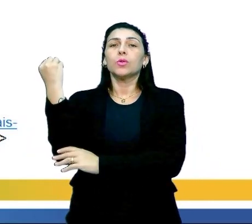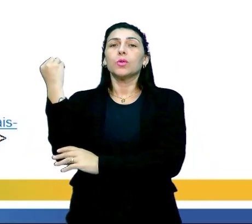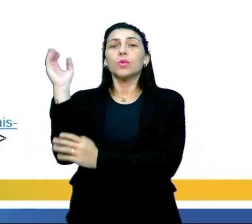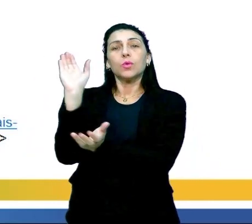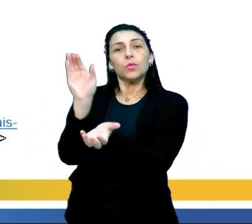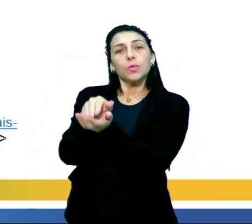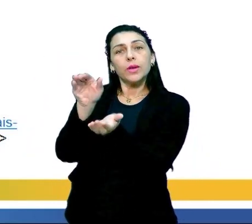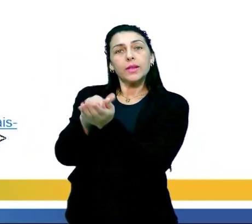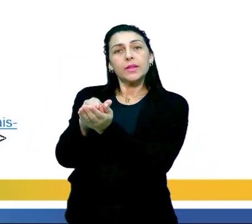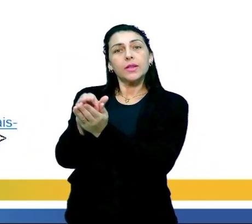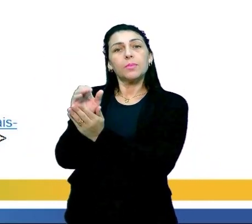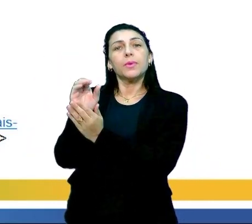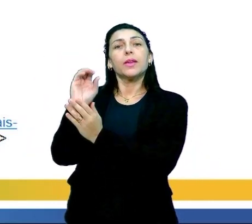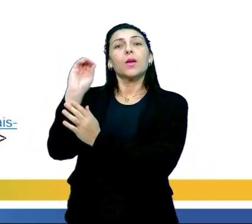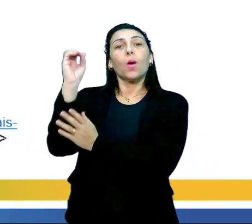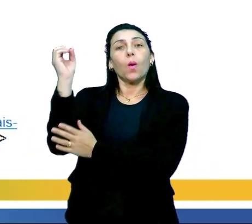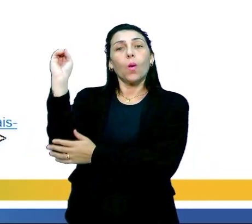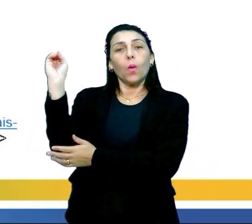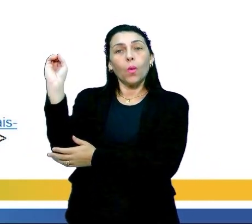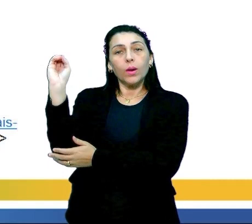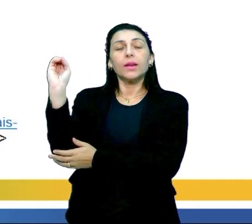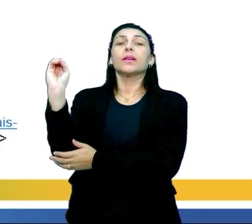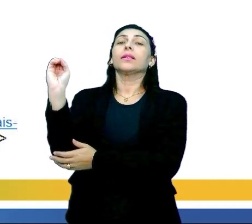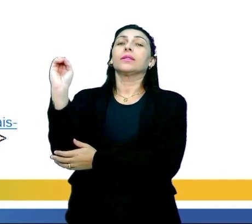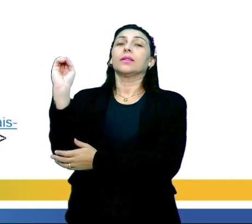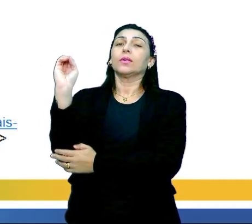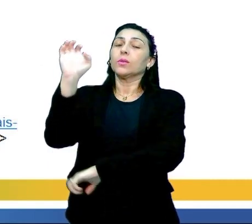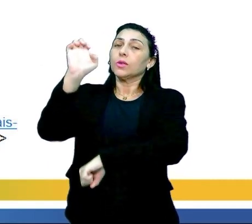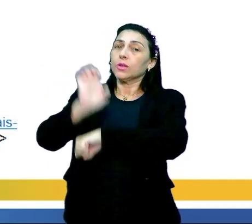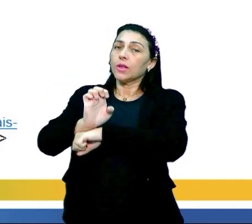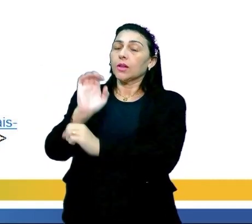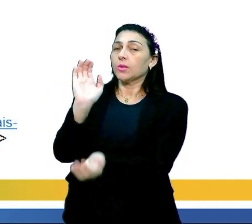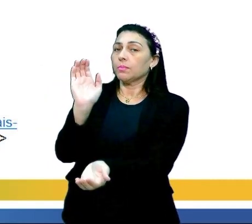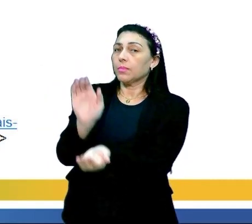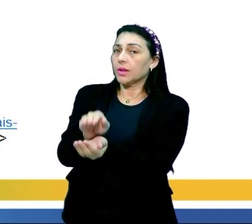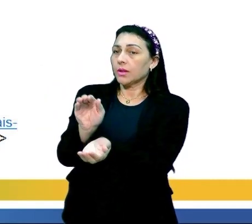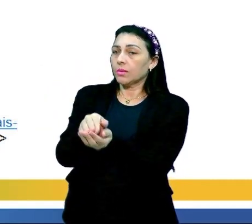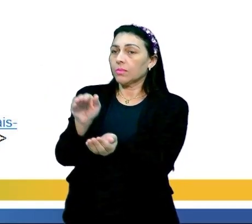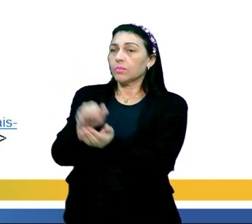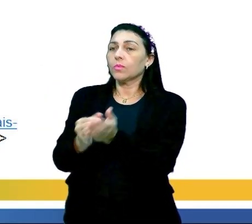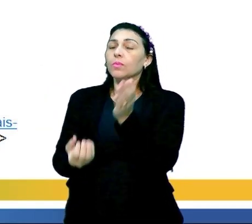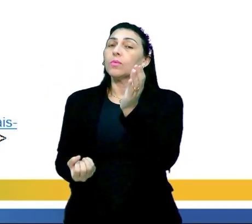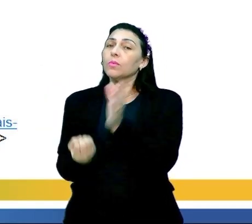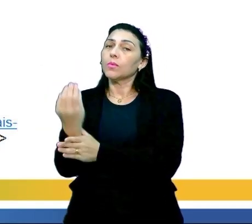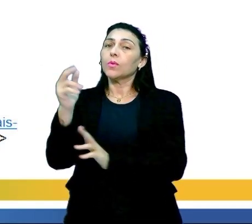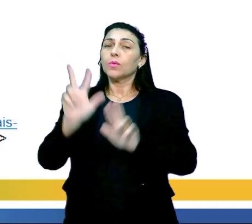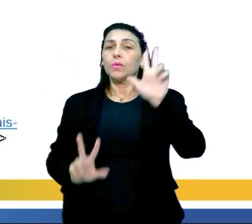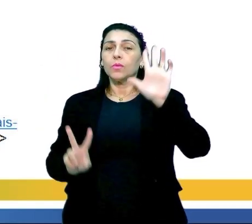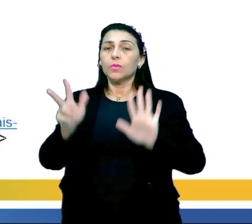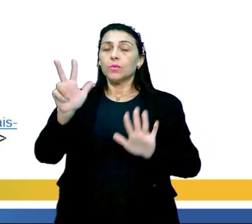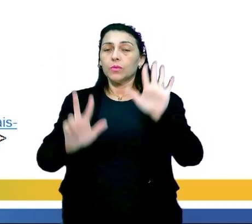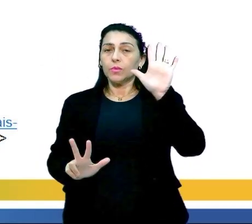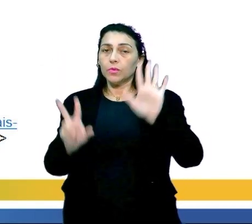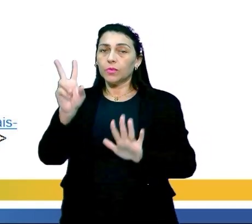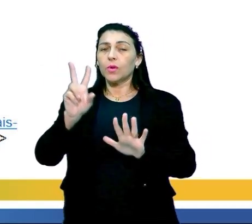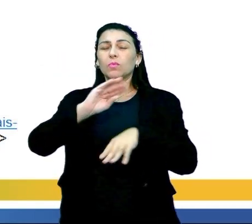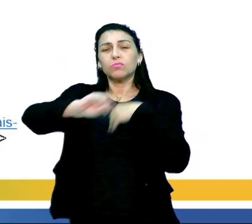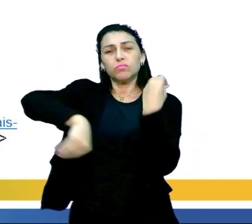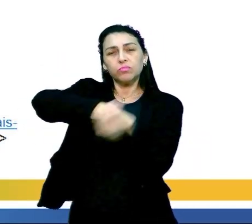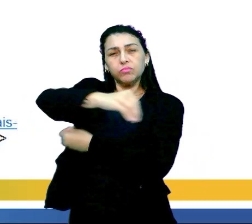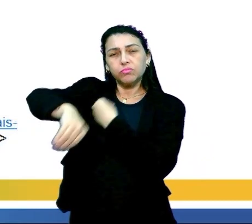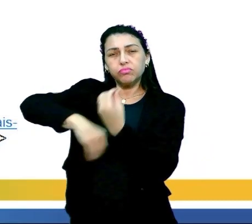em Olinda, no estado de Pernambuco. O frevo é formado pela grande mescla de